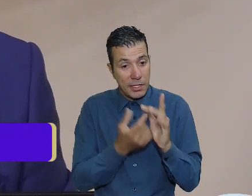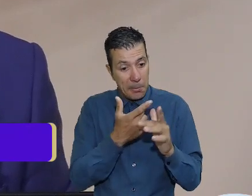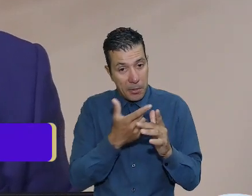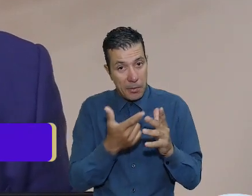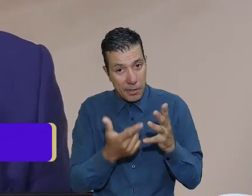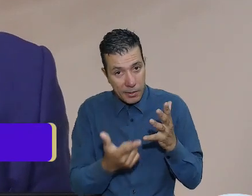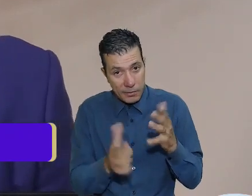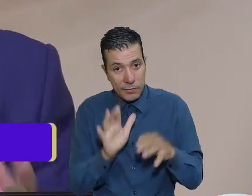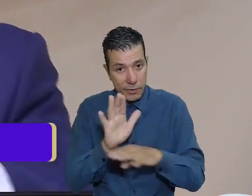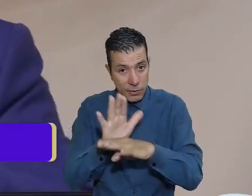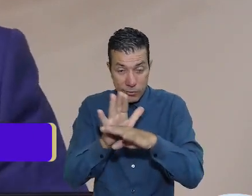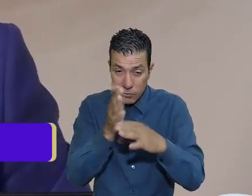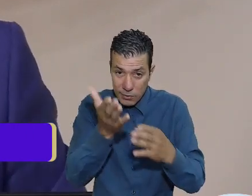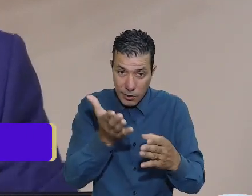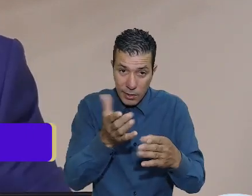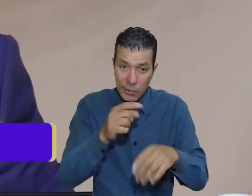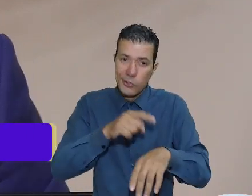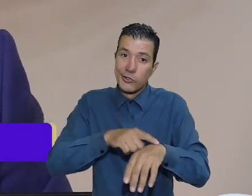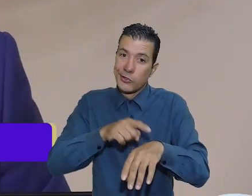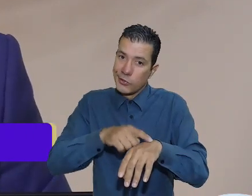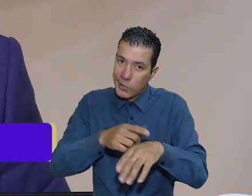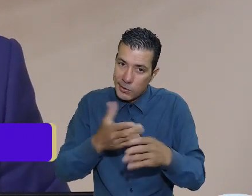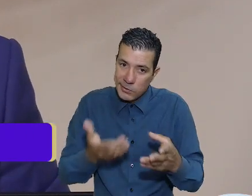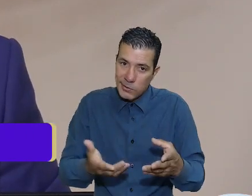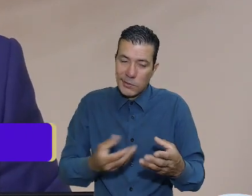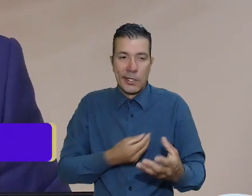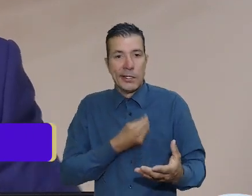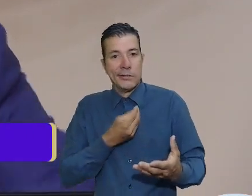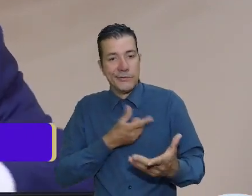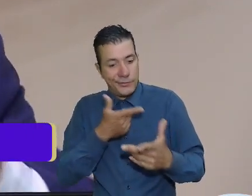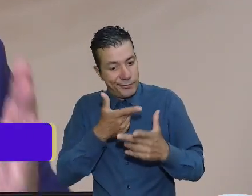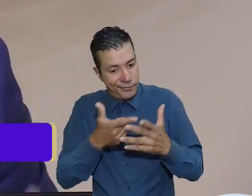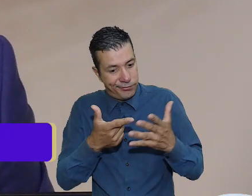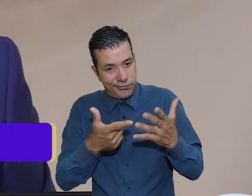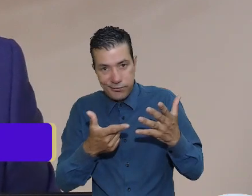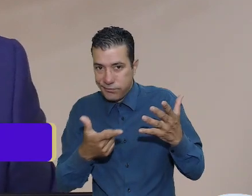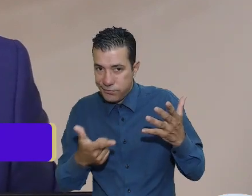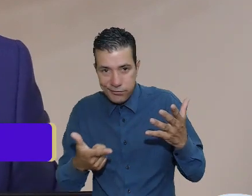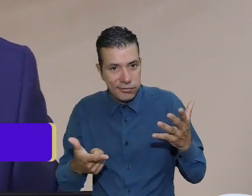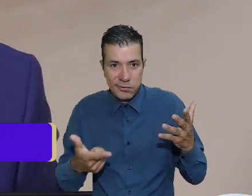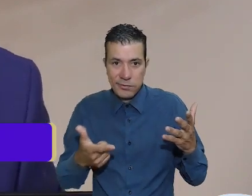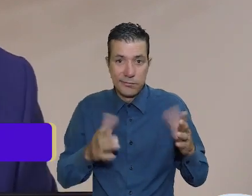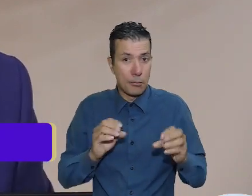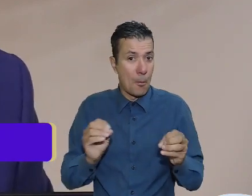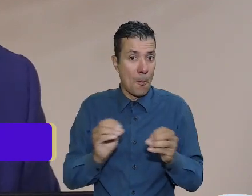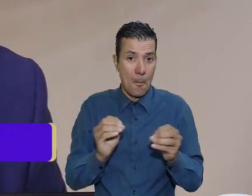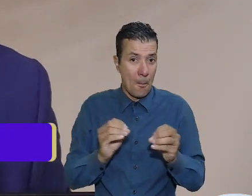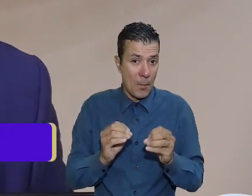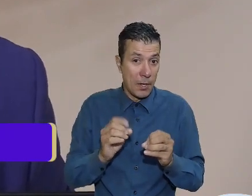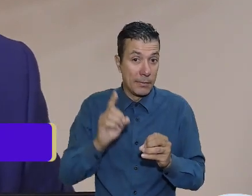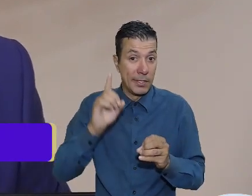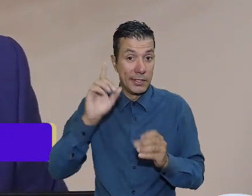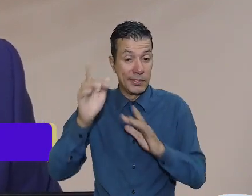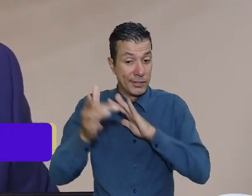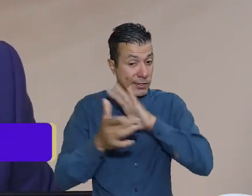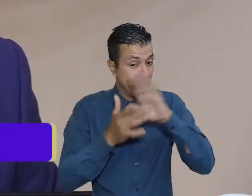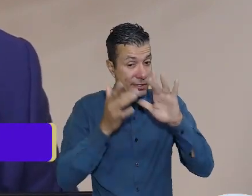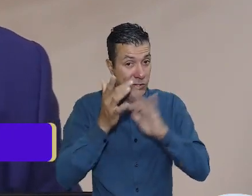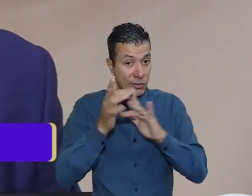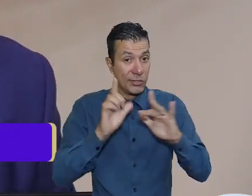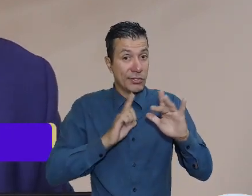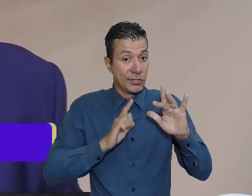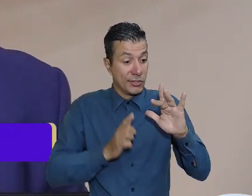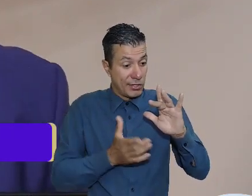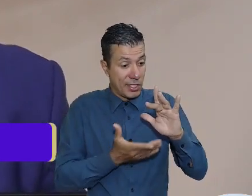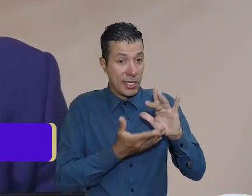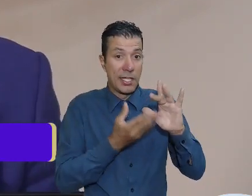problemas. O tempo já mostrou que eu e você não conseguimos resolver nada, mas Jesus, ele não é apenas tem,